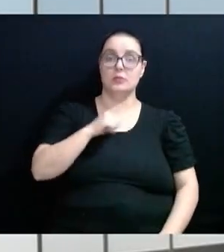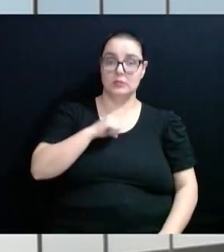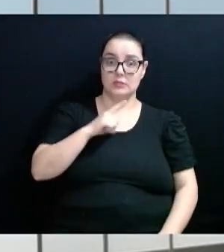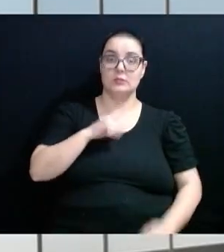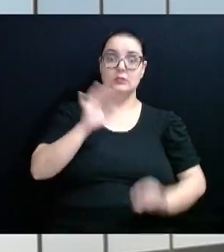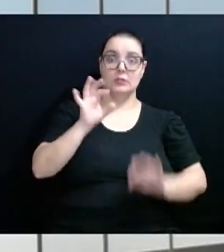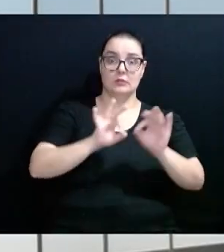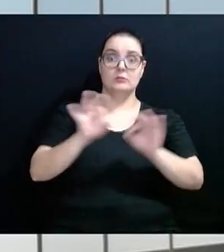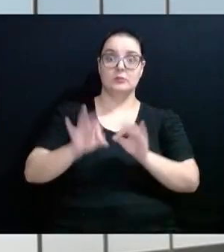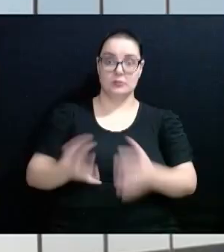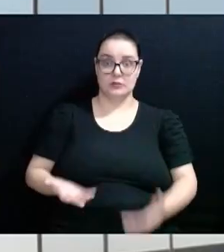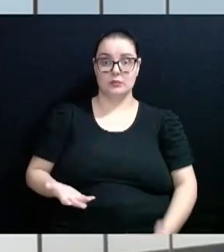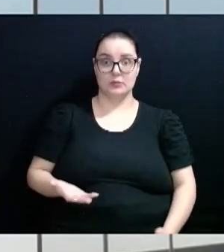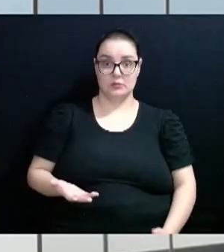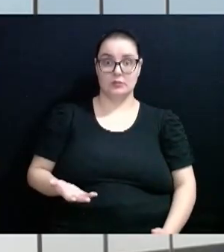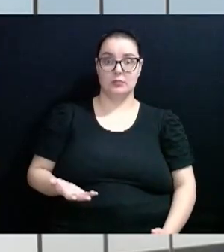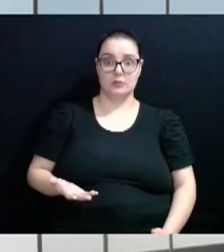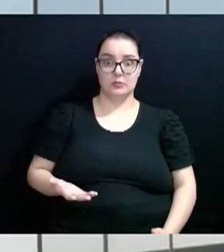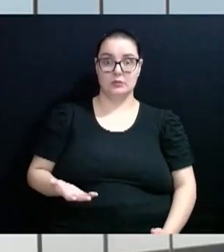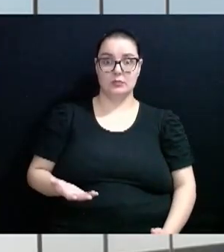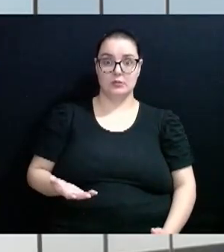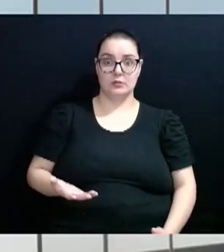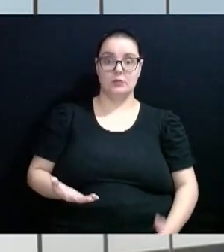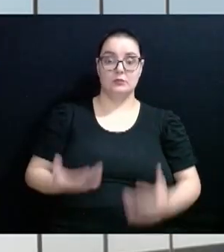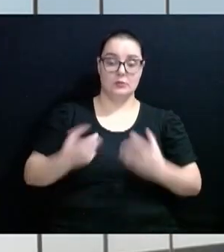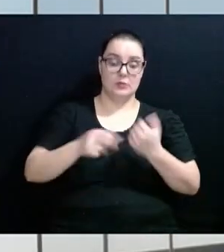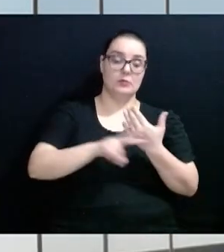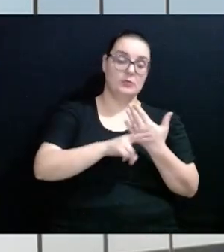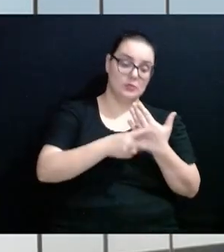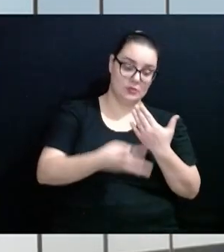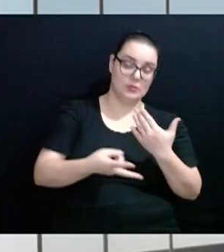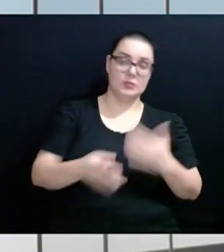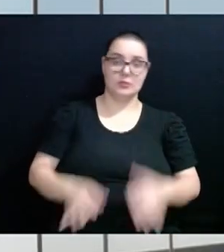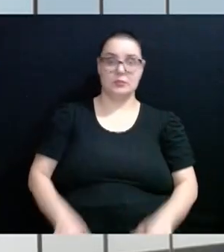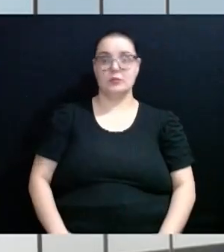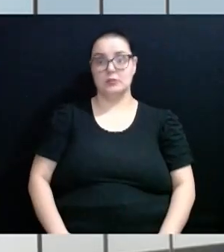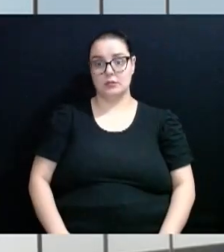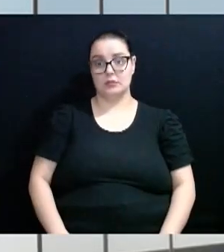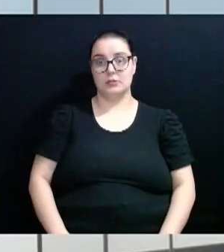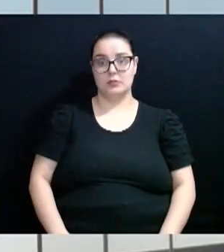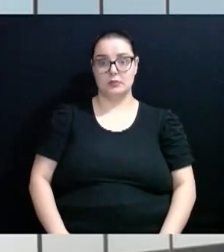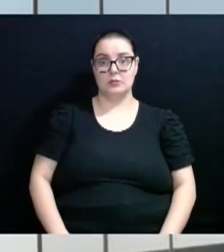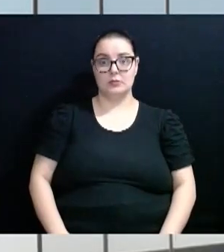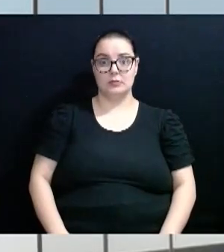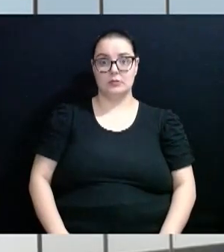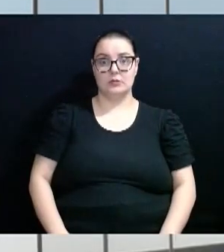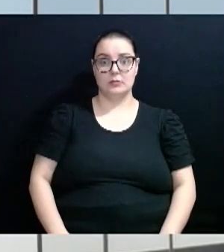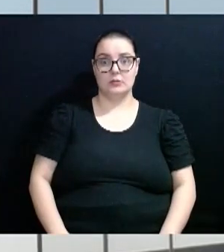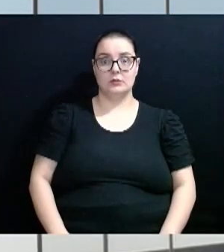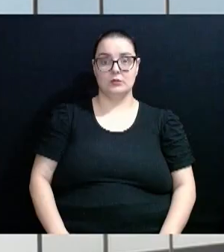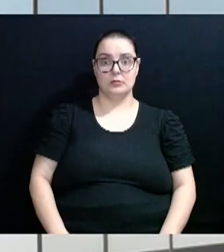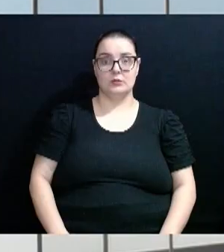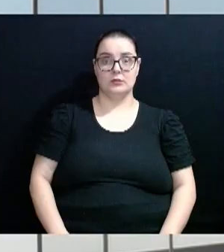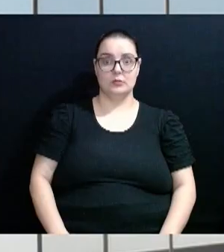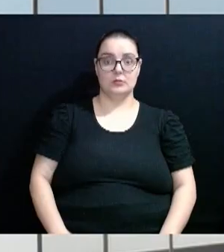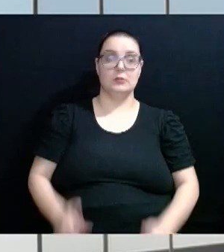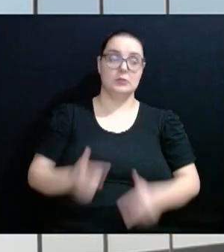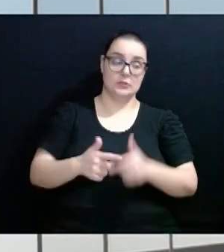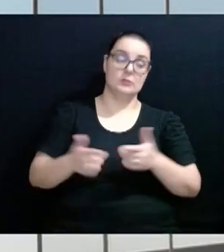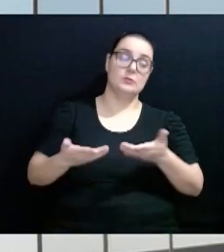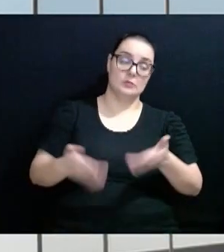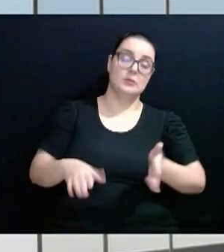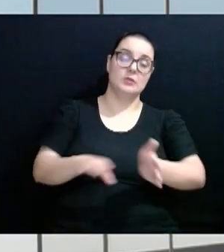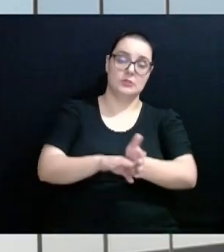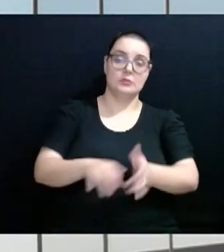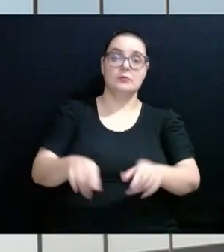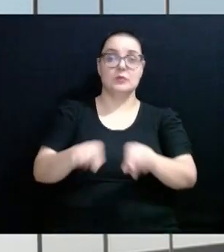né, para receber os efeitos dessas pauladas, né? Mas nós temos que